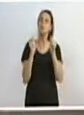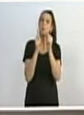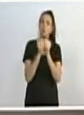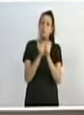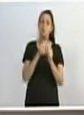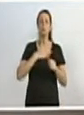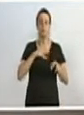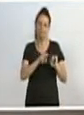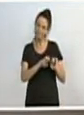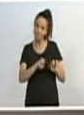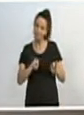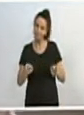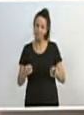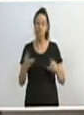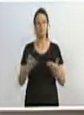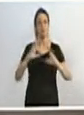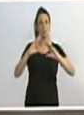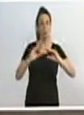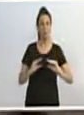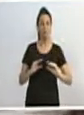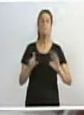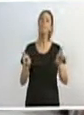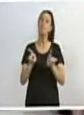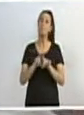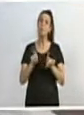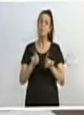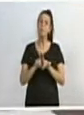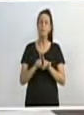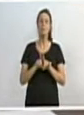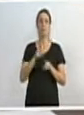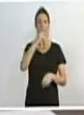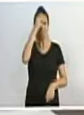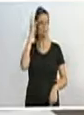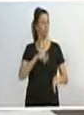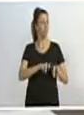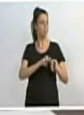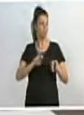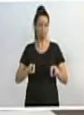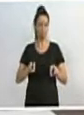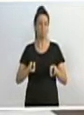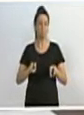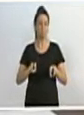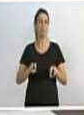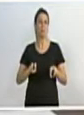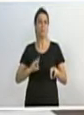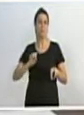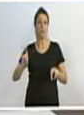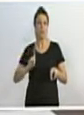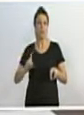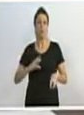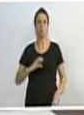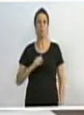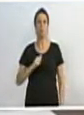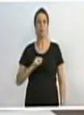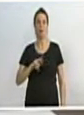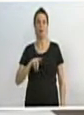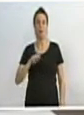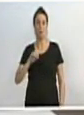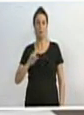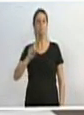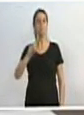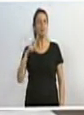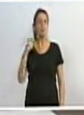comigo nesta noite, e também que está aqui ao meu lado direito, o senhor Carlos Braga Miller, ex-vereador, ex-presidente